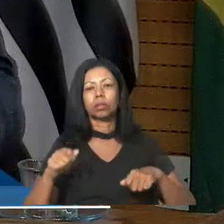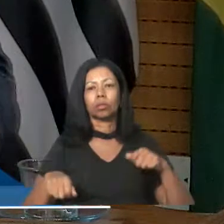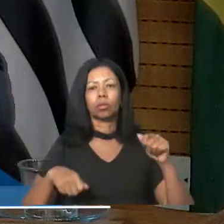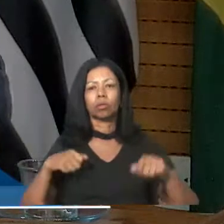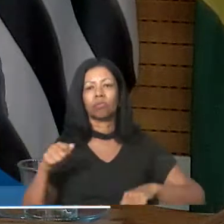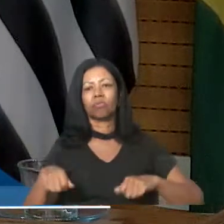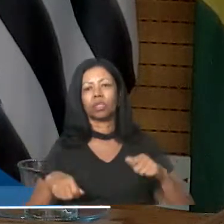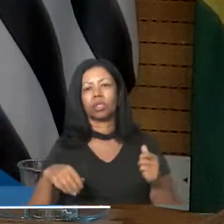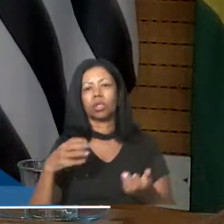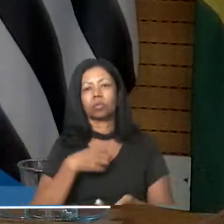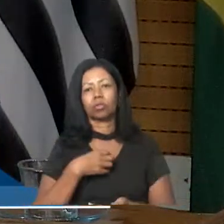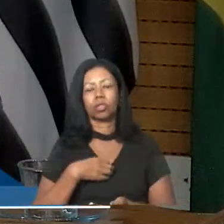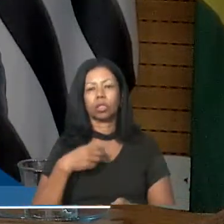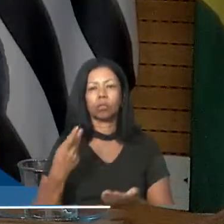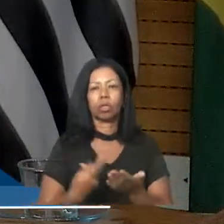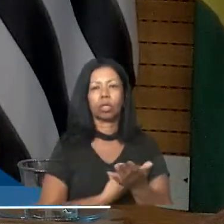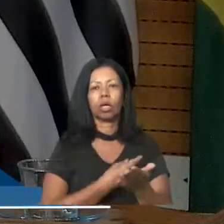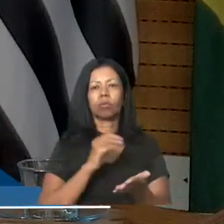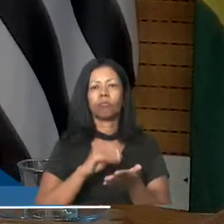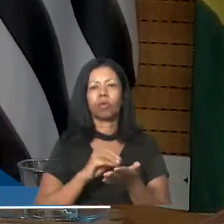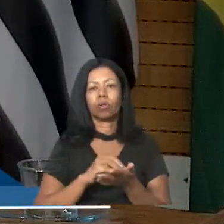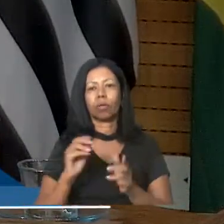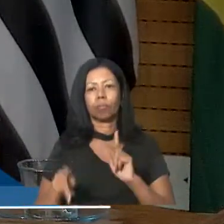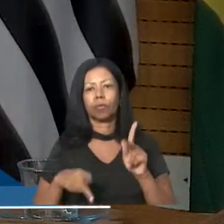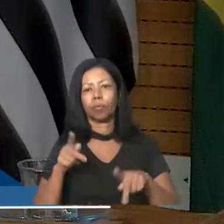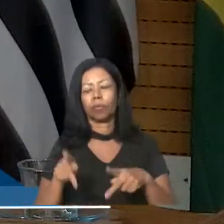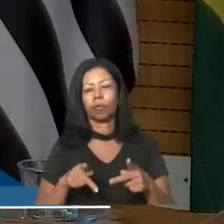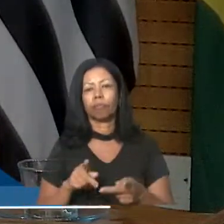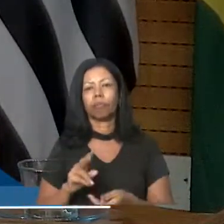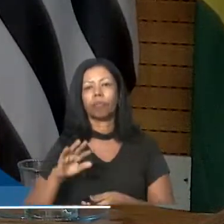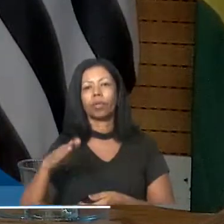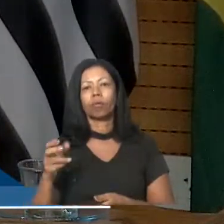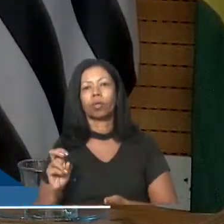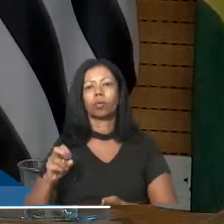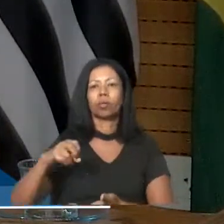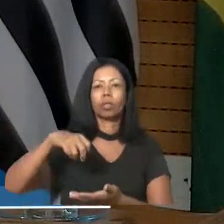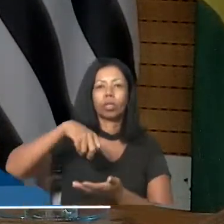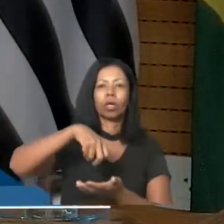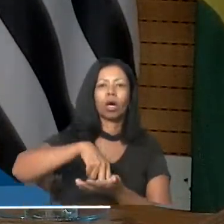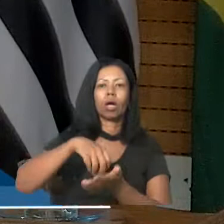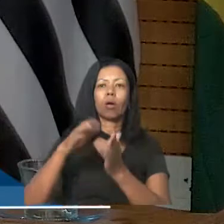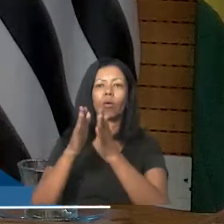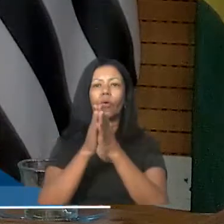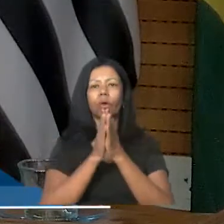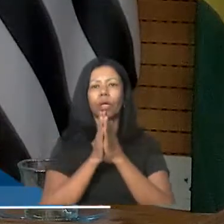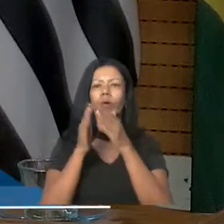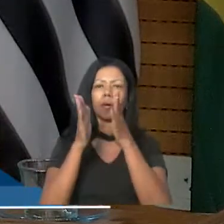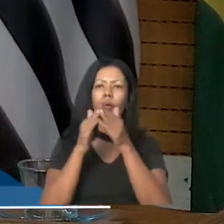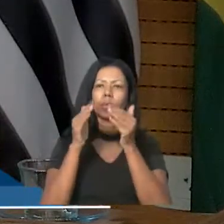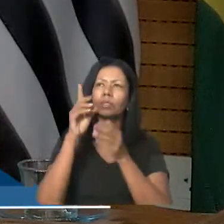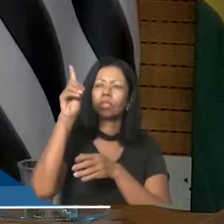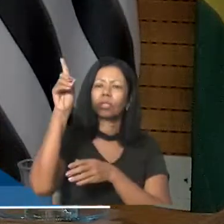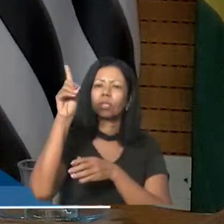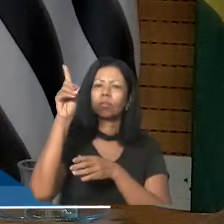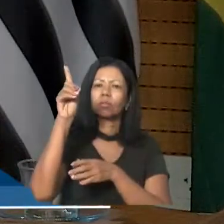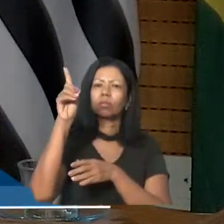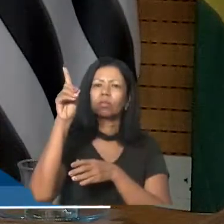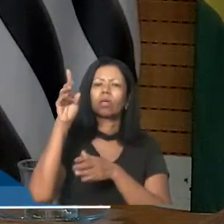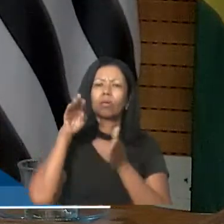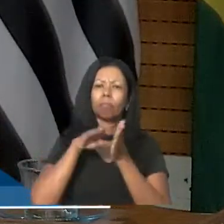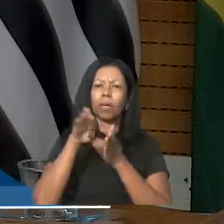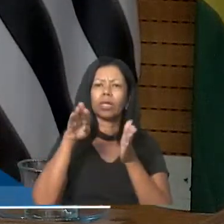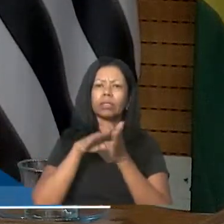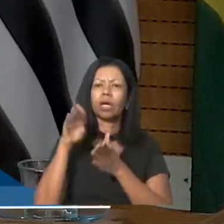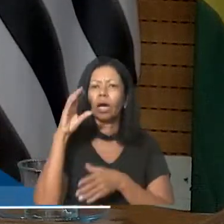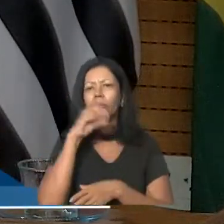acaba faltando para o nosso povo. E eu, quando coloquei o meu joelho no chão, eu pedi a Deus, Senhor, passa logo esse tempo, porque eu não